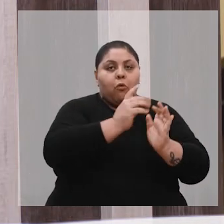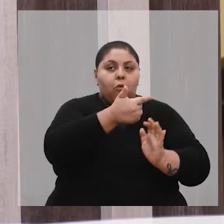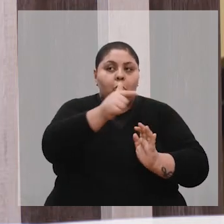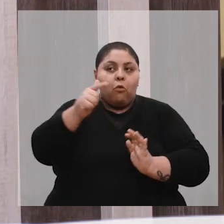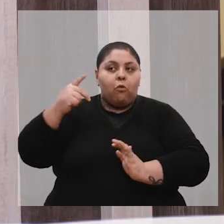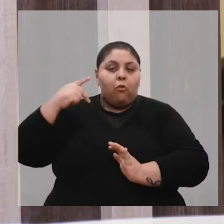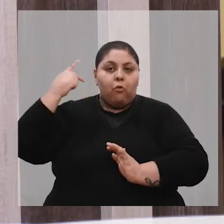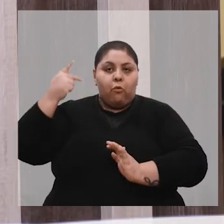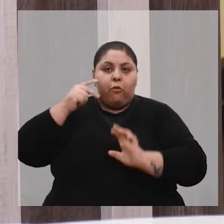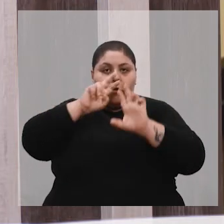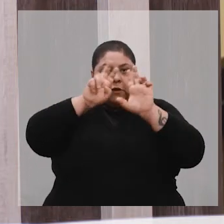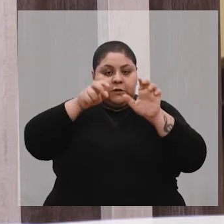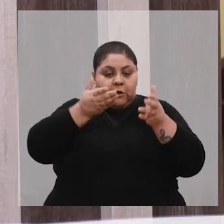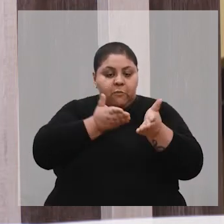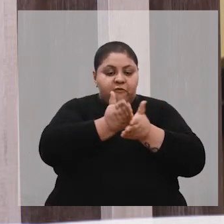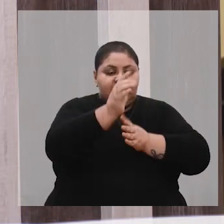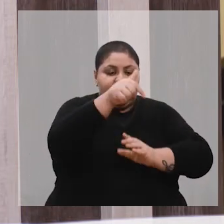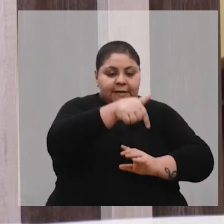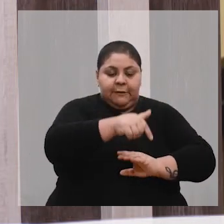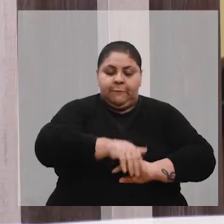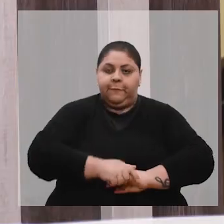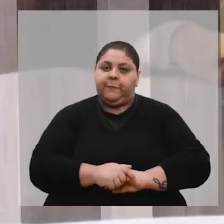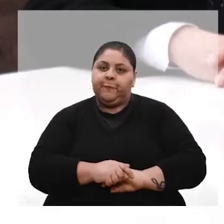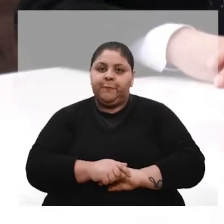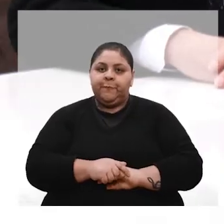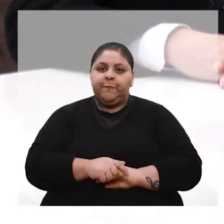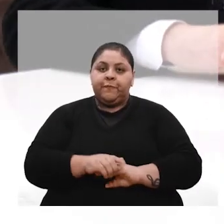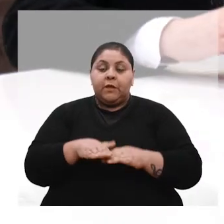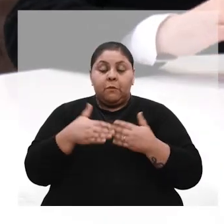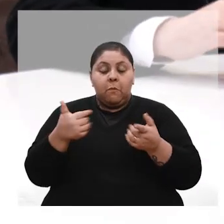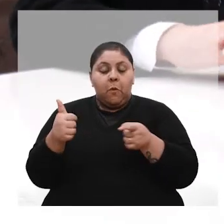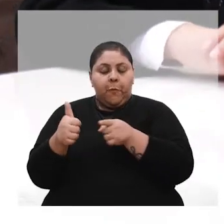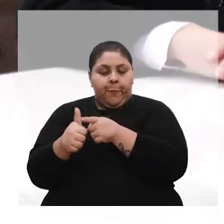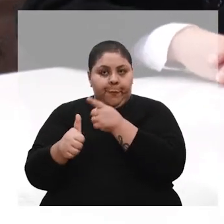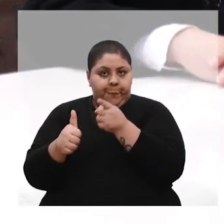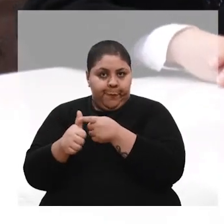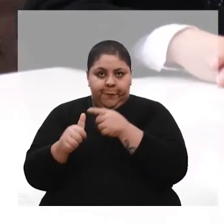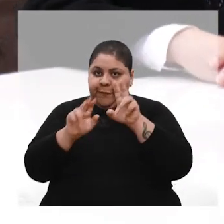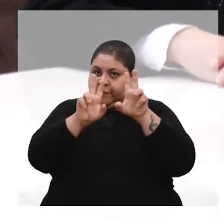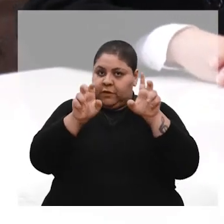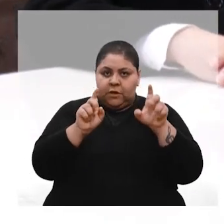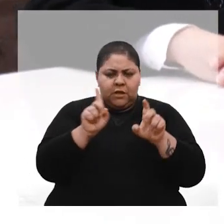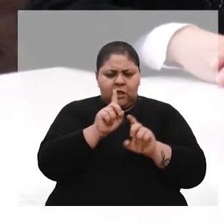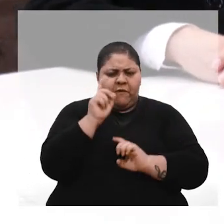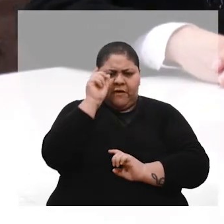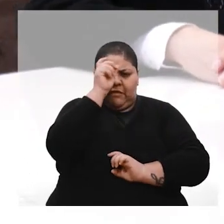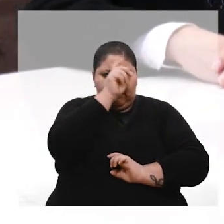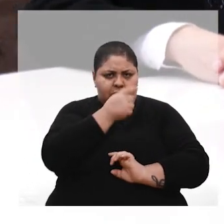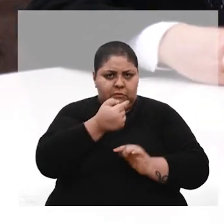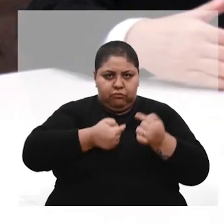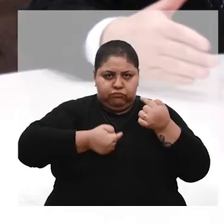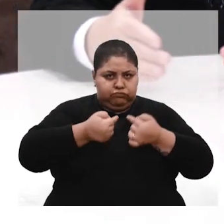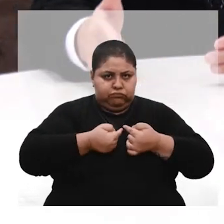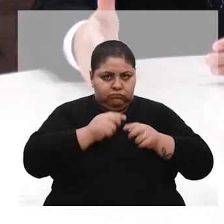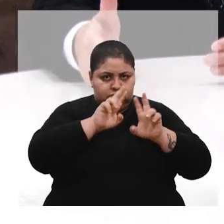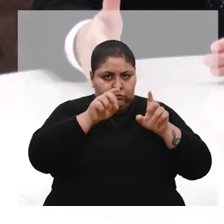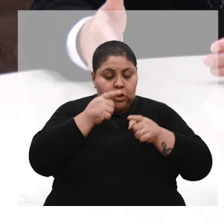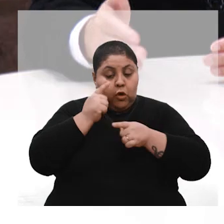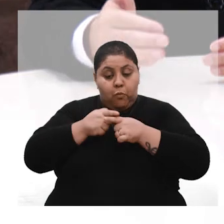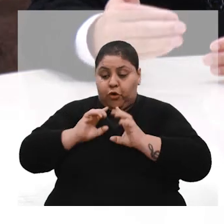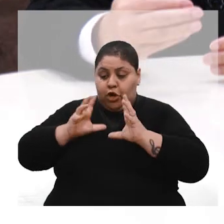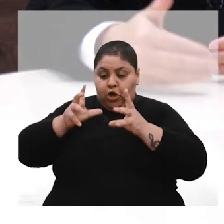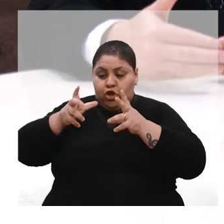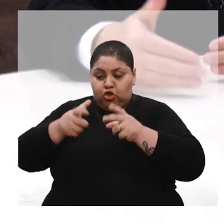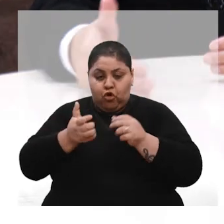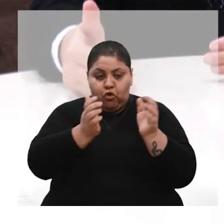colegas vereadores para que essa matéria seja aprovada aqui? Bom, primeiramente é uma matéria que não é difícil de debater esse tema,